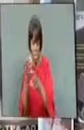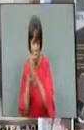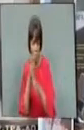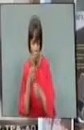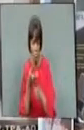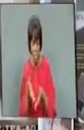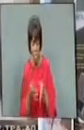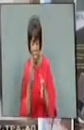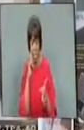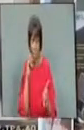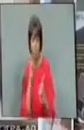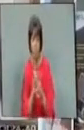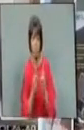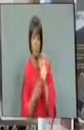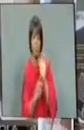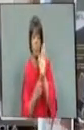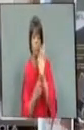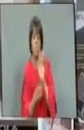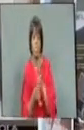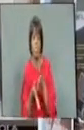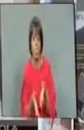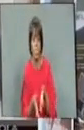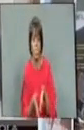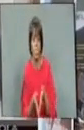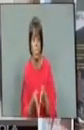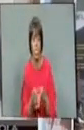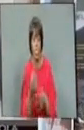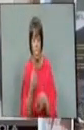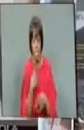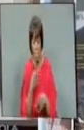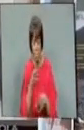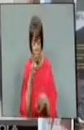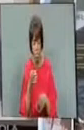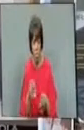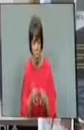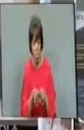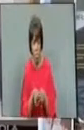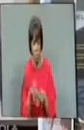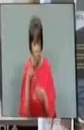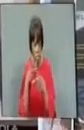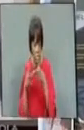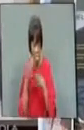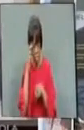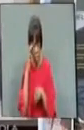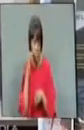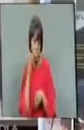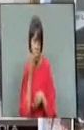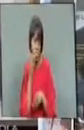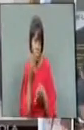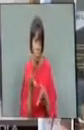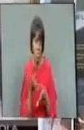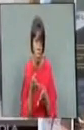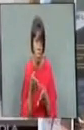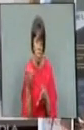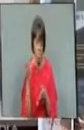a representação aqui do ministro das Telecomunicações e Tecnologias de Informação, Dr. José Carvalho da Rocha, que vai representar o chefe de Estado, que também